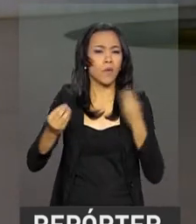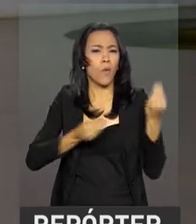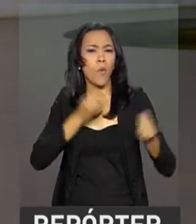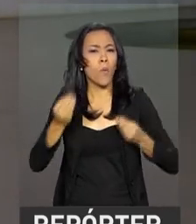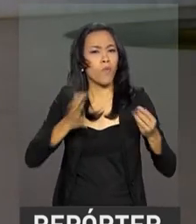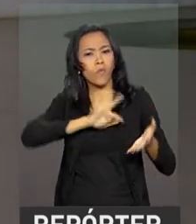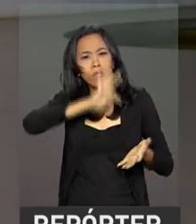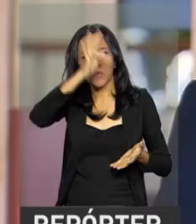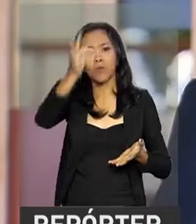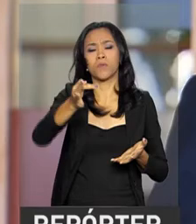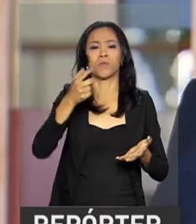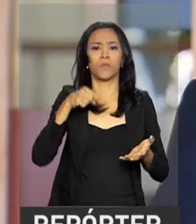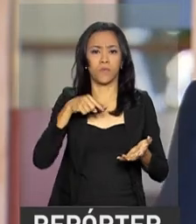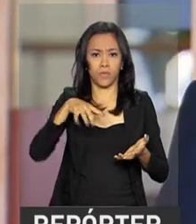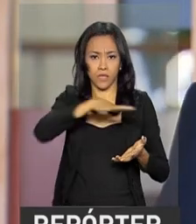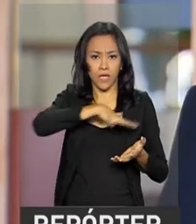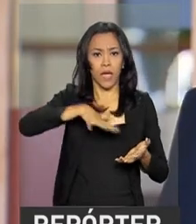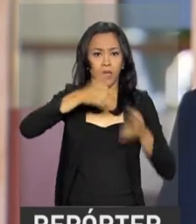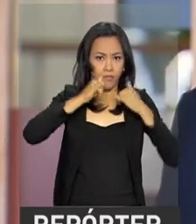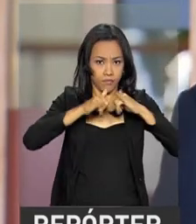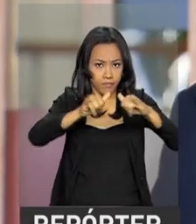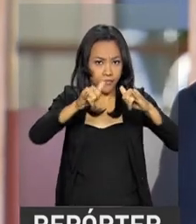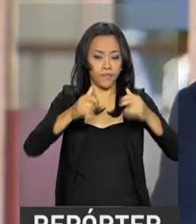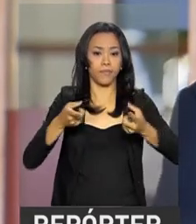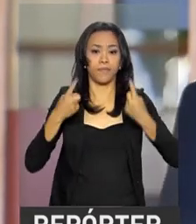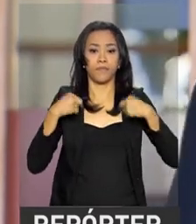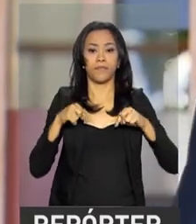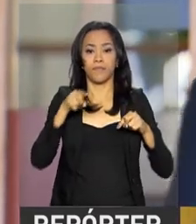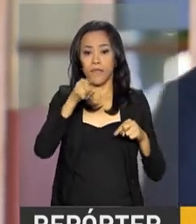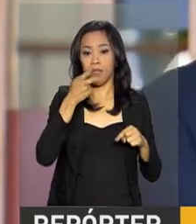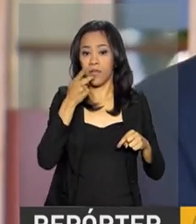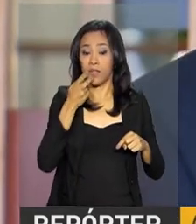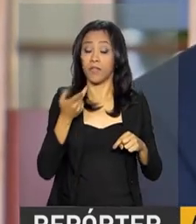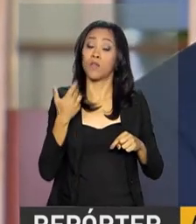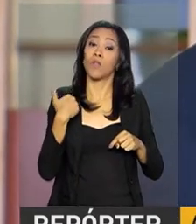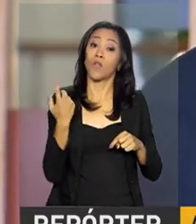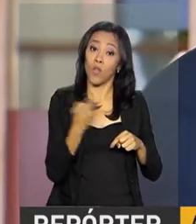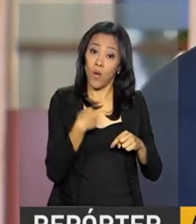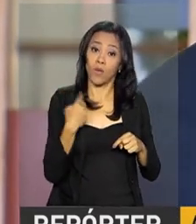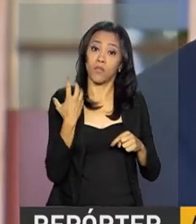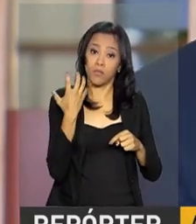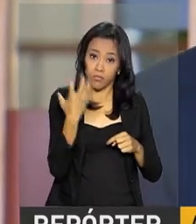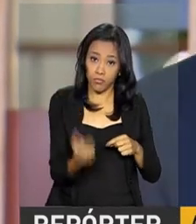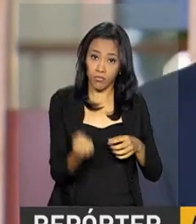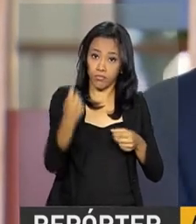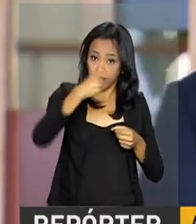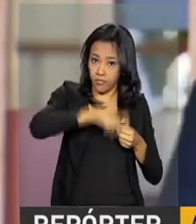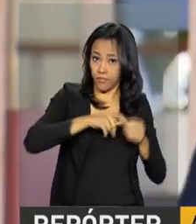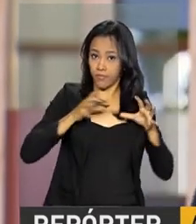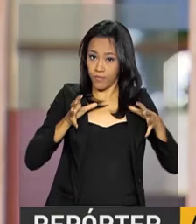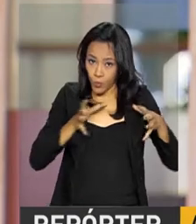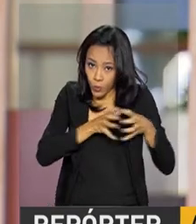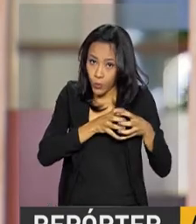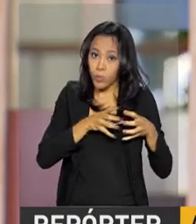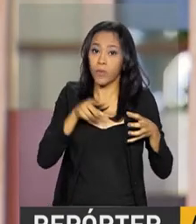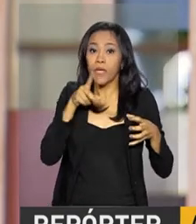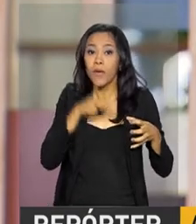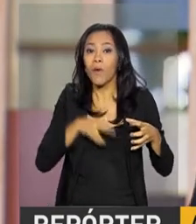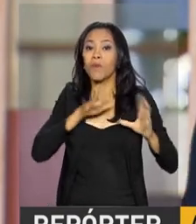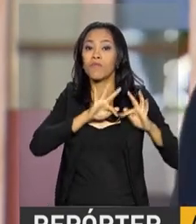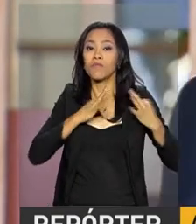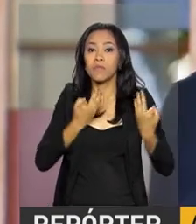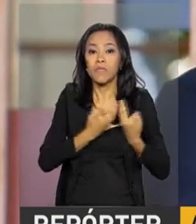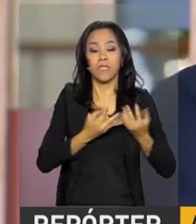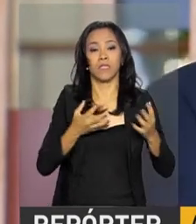no mundo formalizamos existe ingresso do que o secretário chama de família